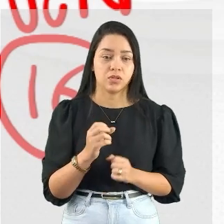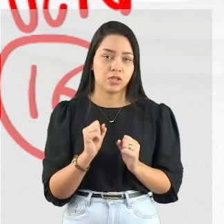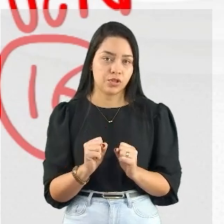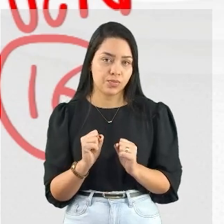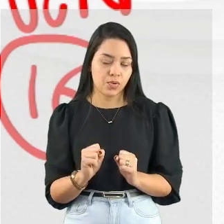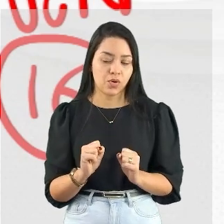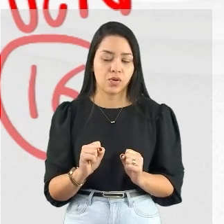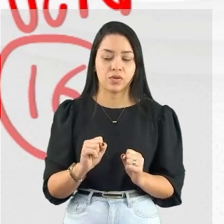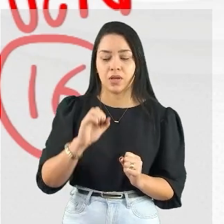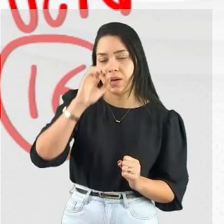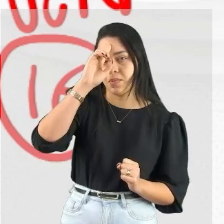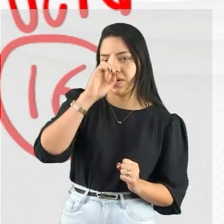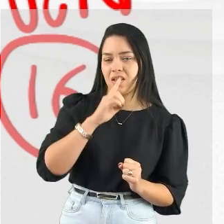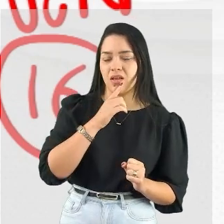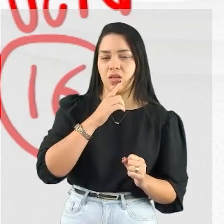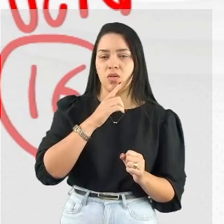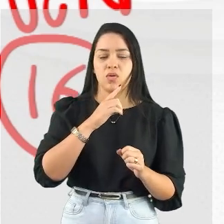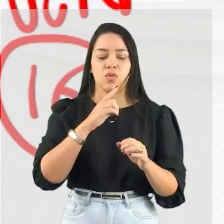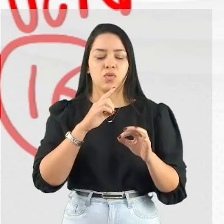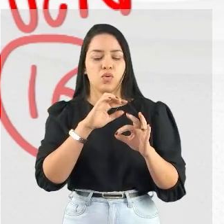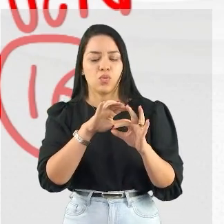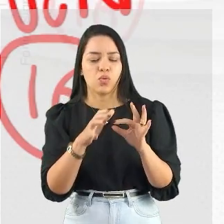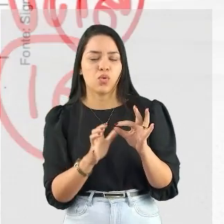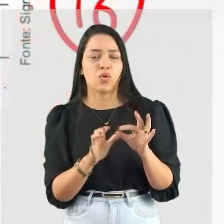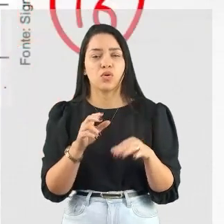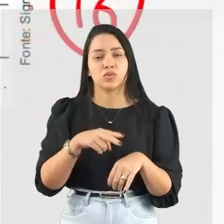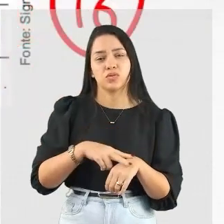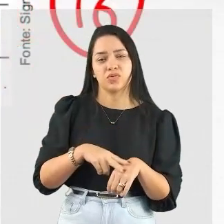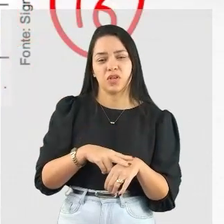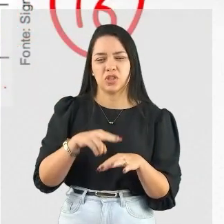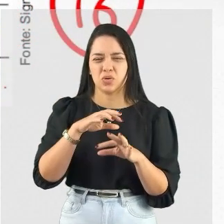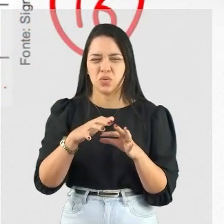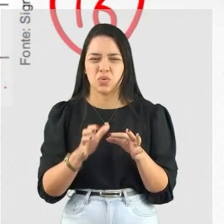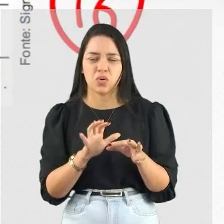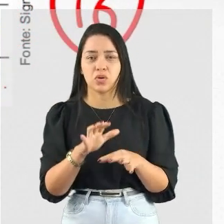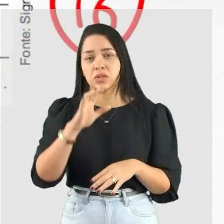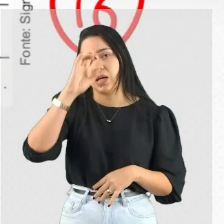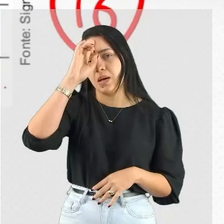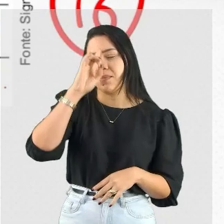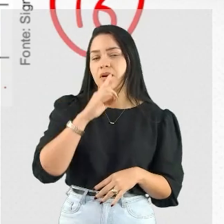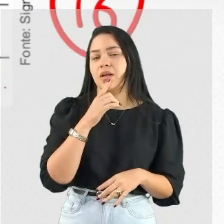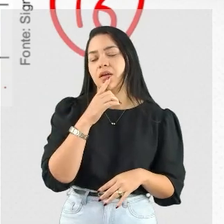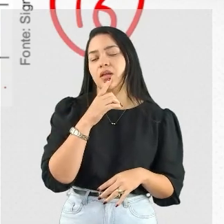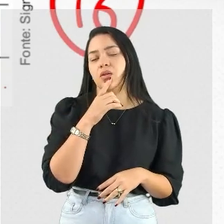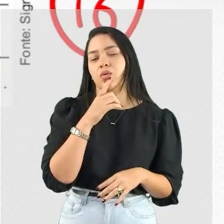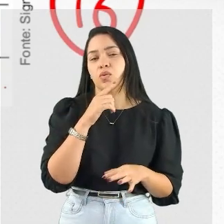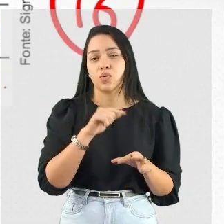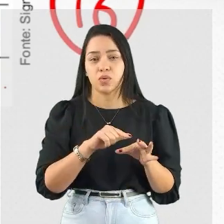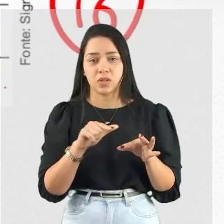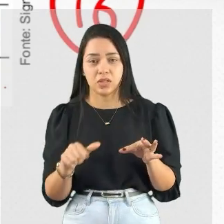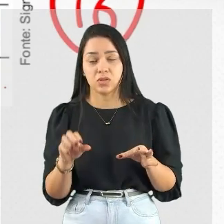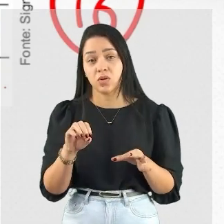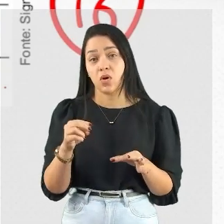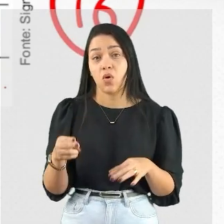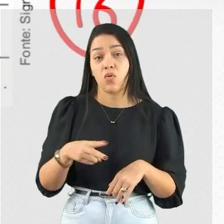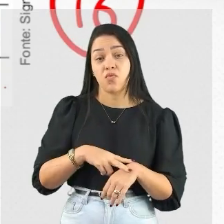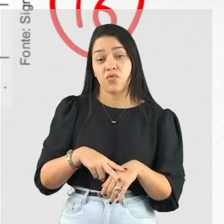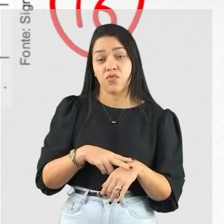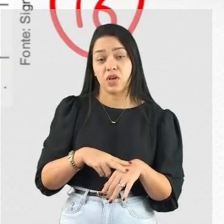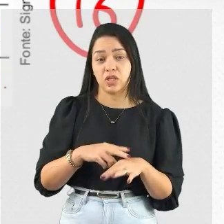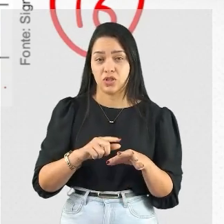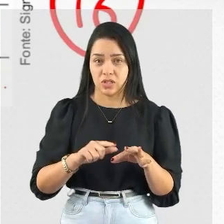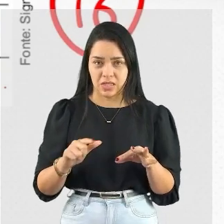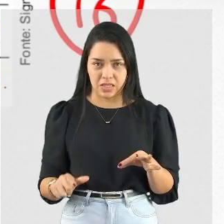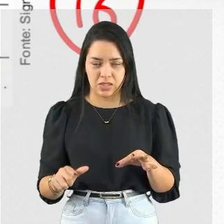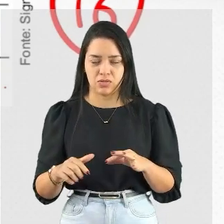ser amarelo rugoso, verde rugoso, amarelo liso ou verde